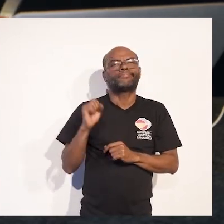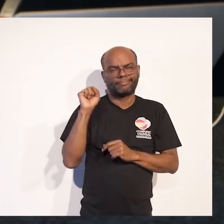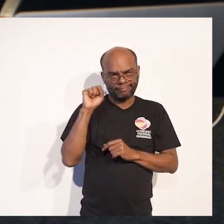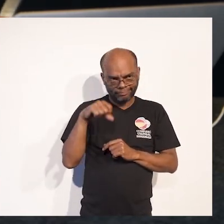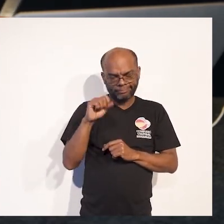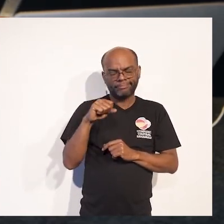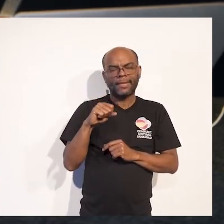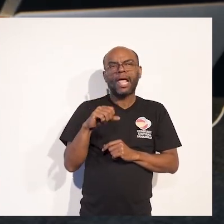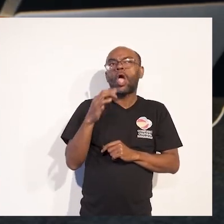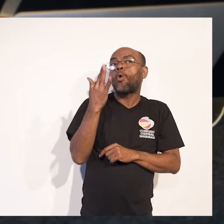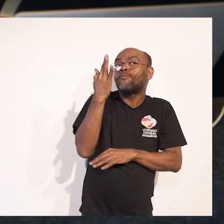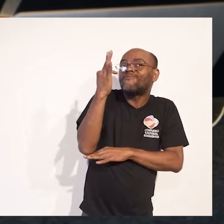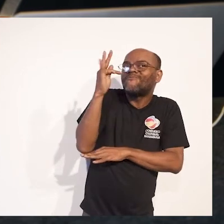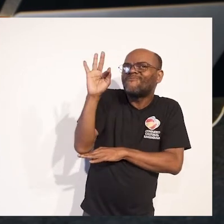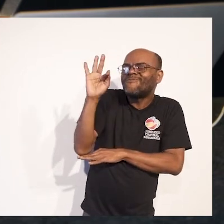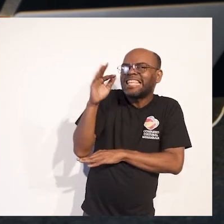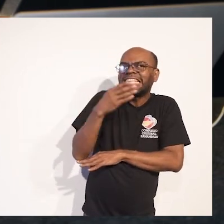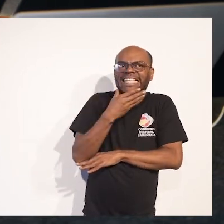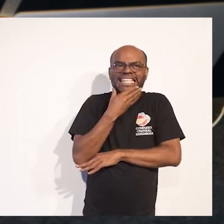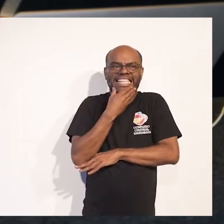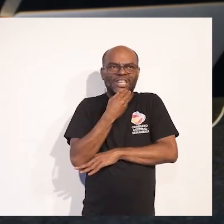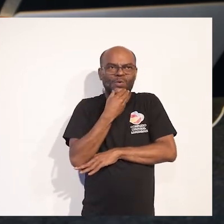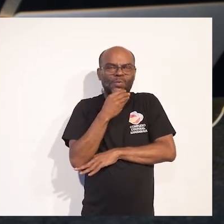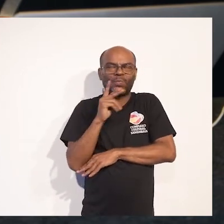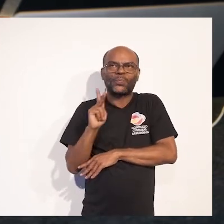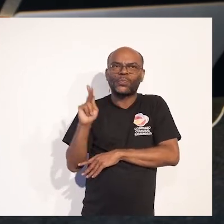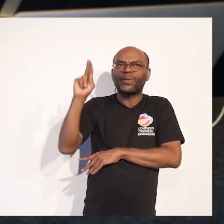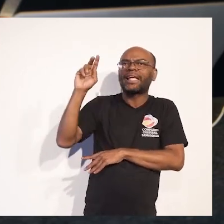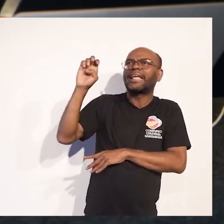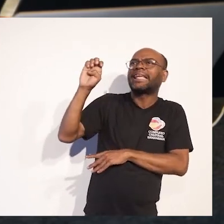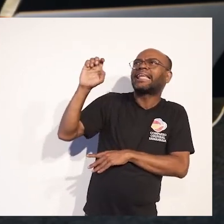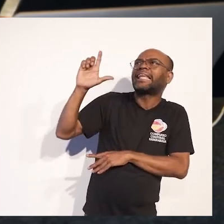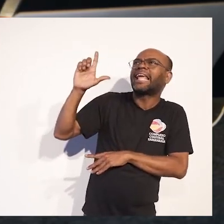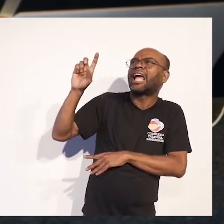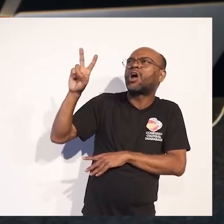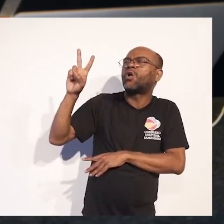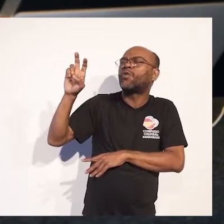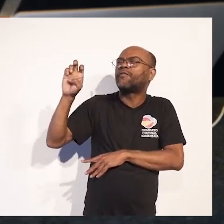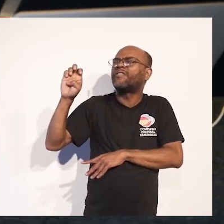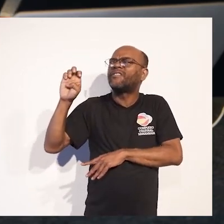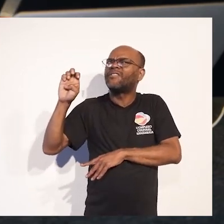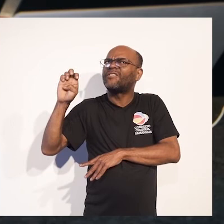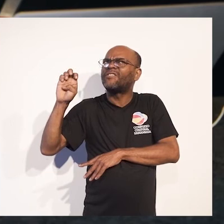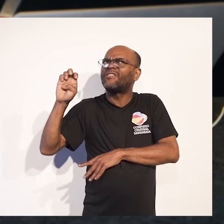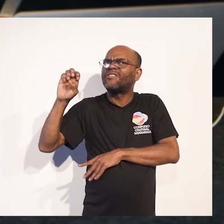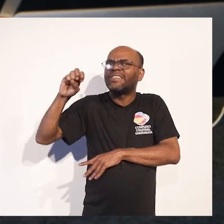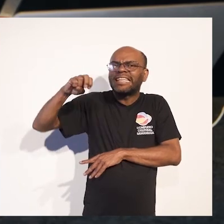Um físico chamado Kelvin fez um experimento